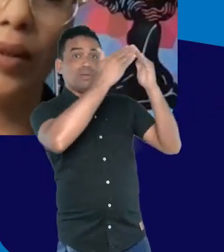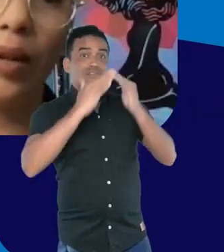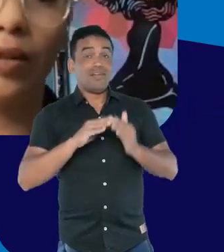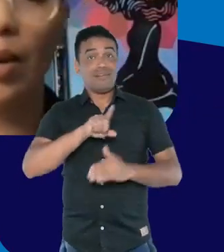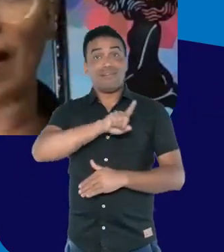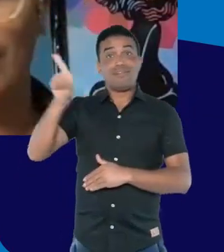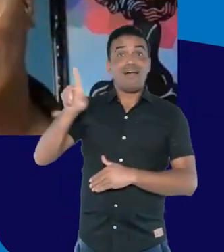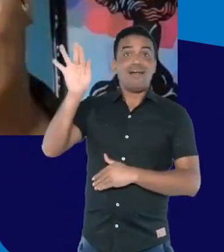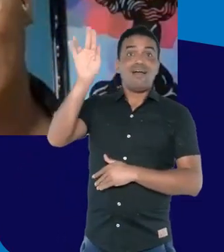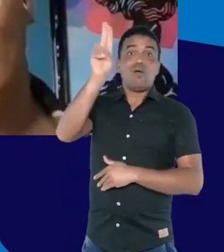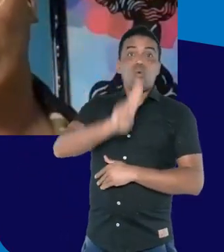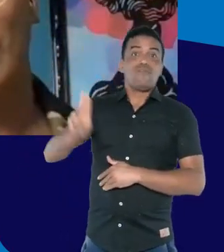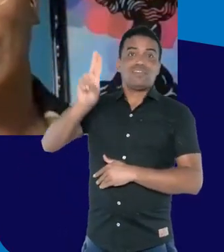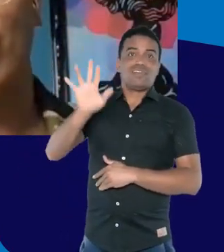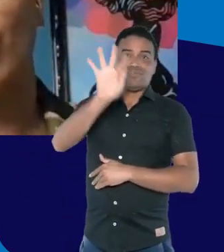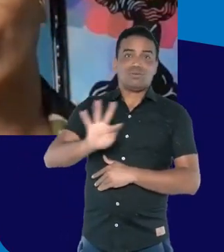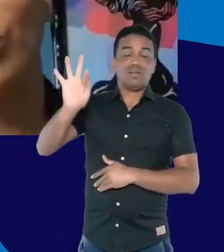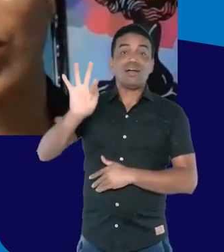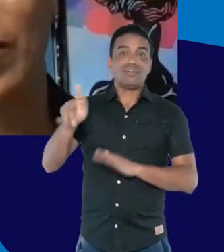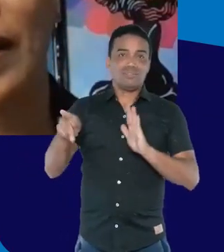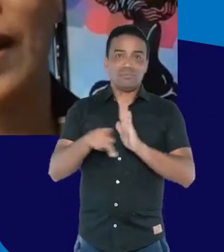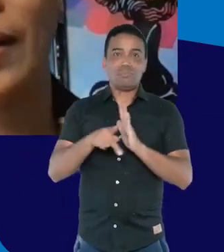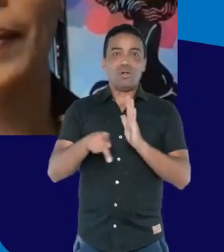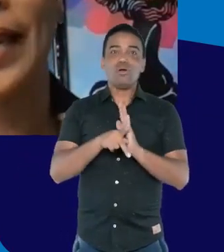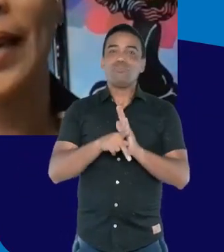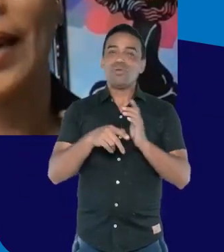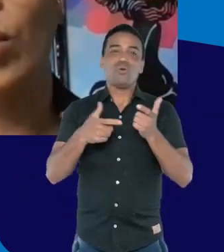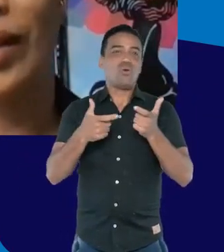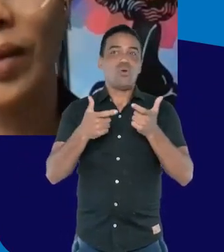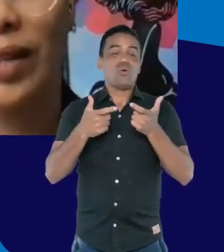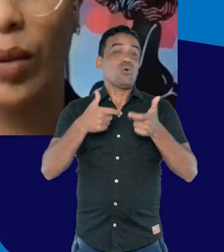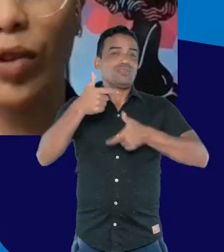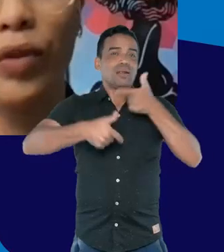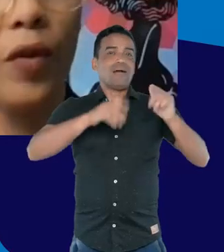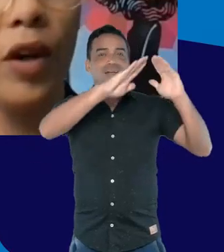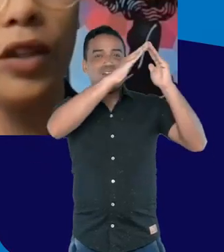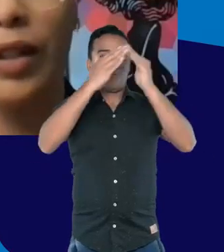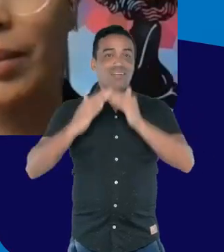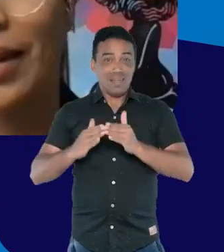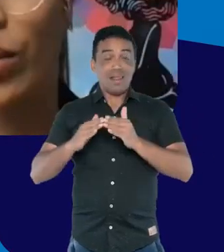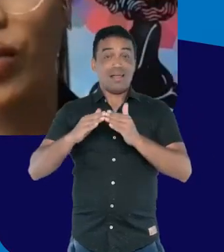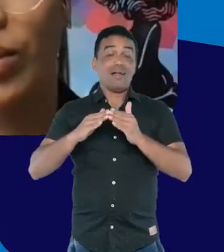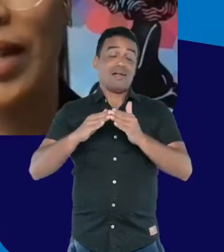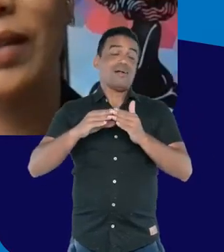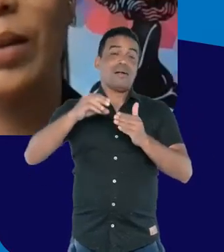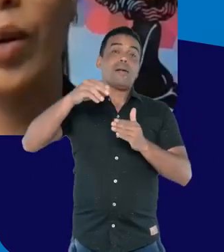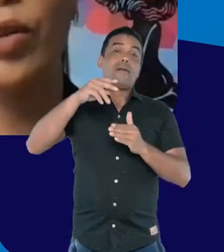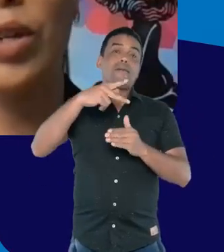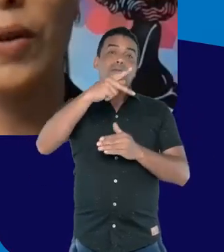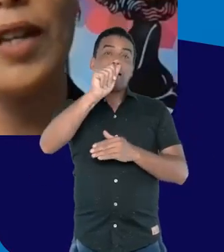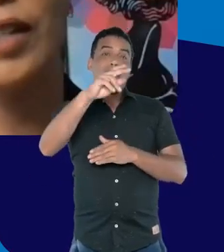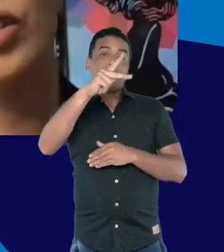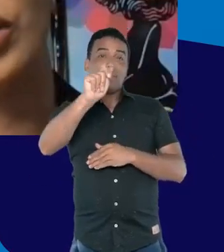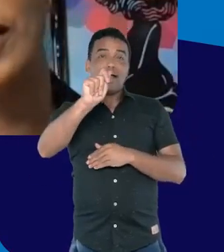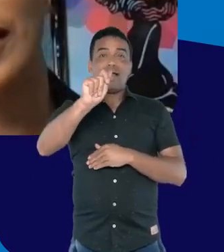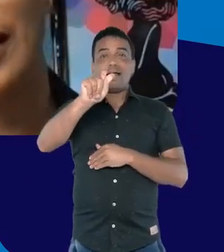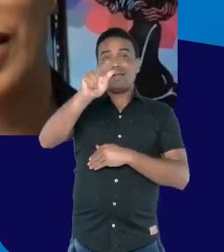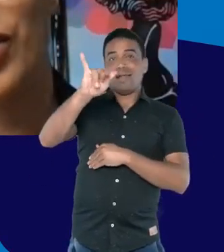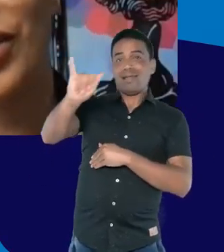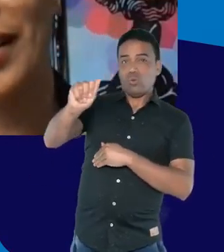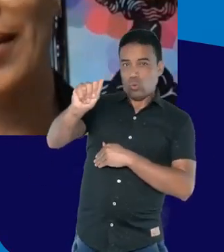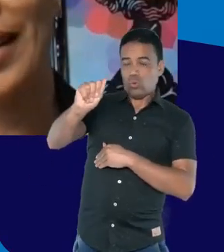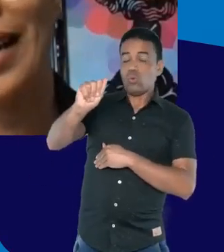universidades, então tenho trabalho aqui na comunidade do Morro do Papagaio, e uma atuação muito forte também em movimentos em prol de equidade